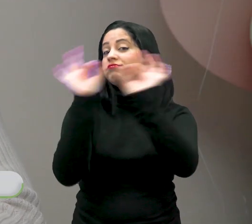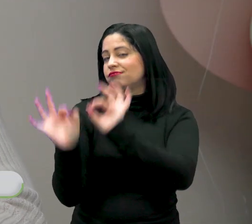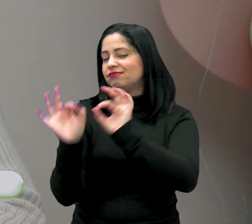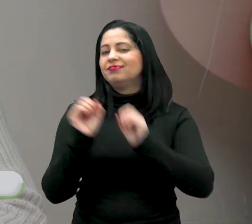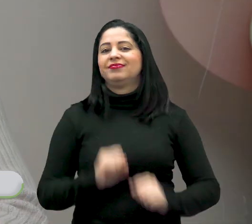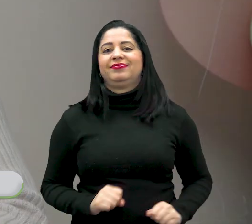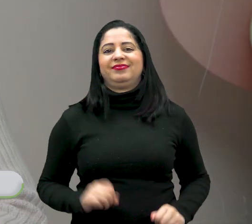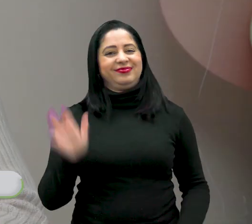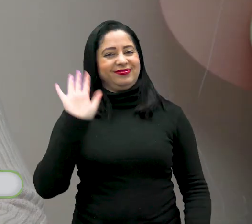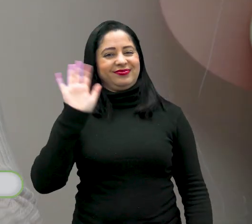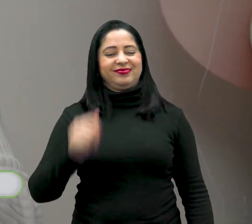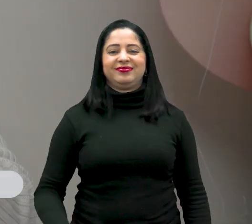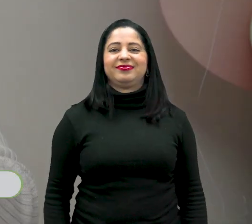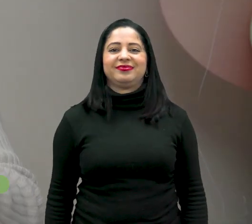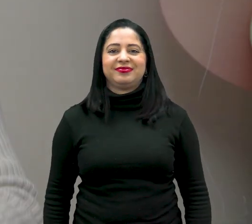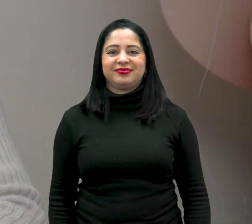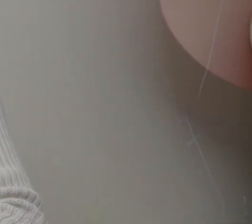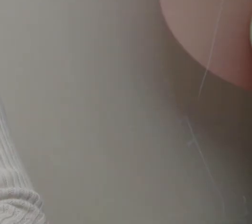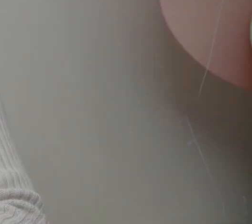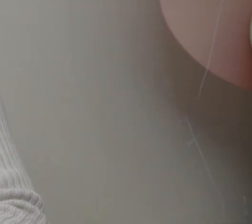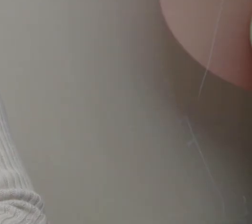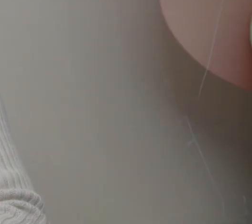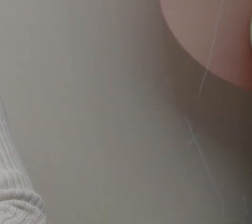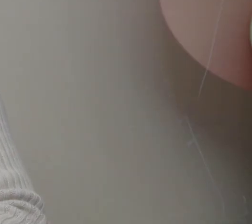sobre esse assunto vindo por aí, tá? Até já!